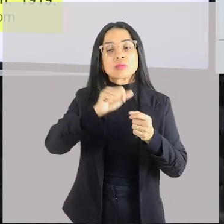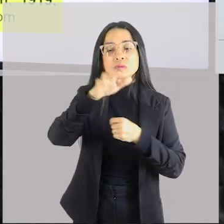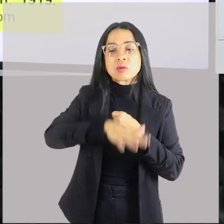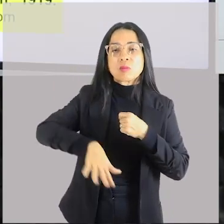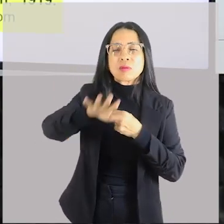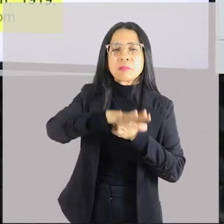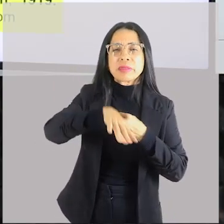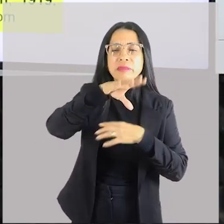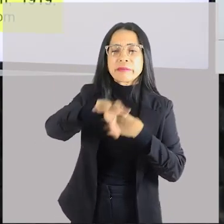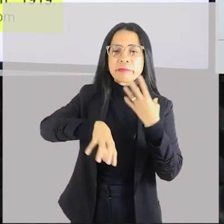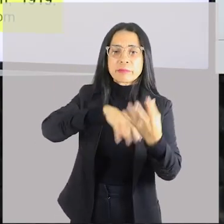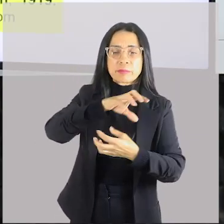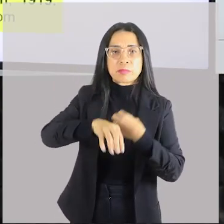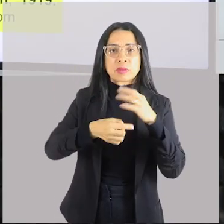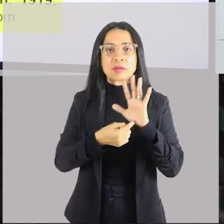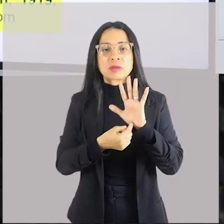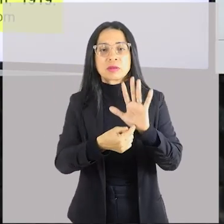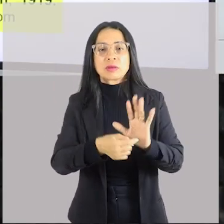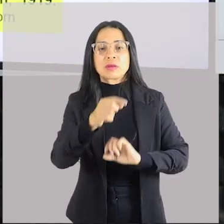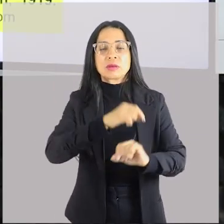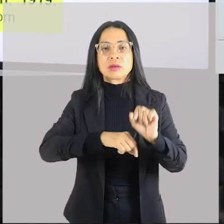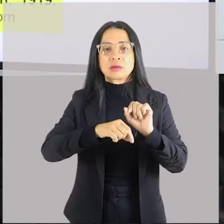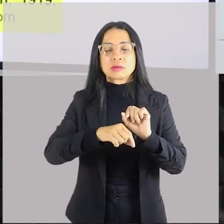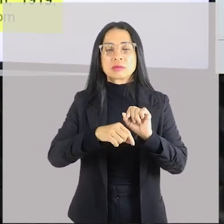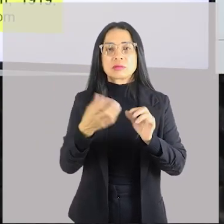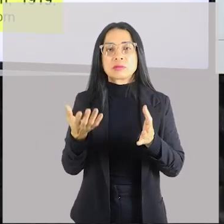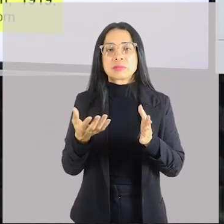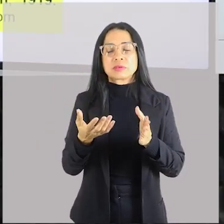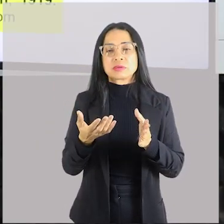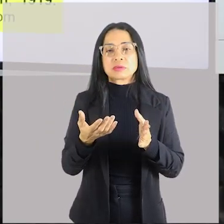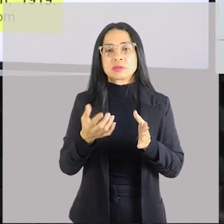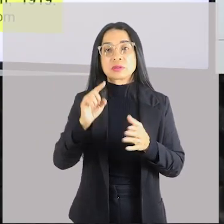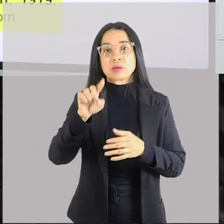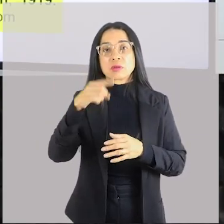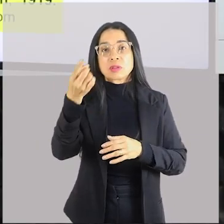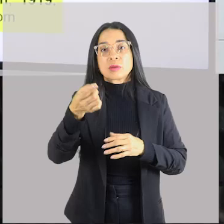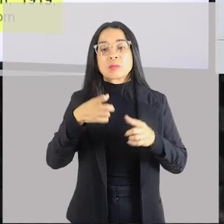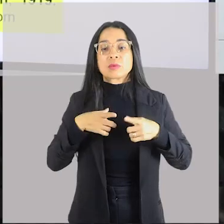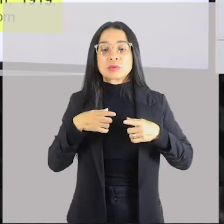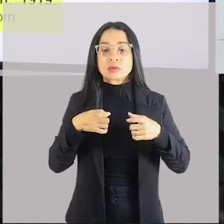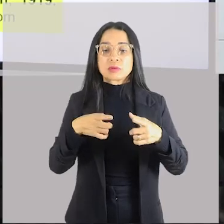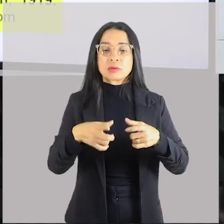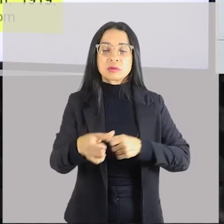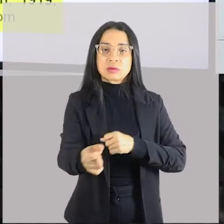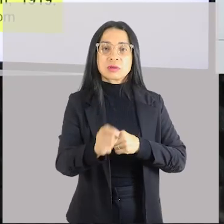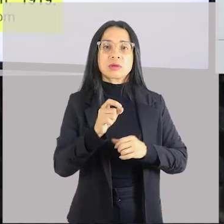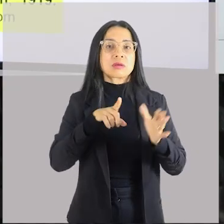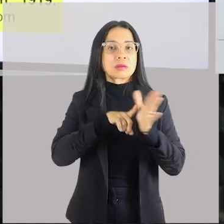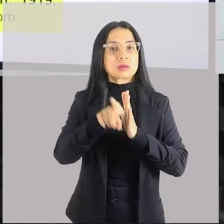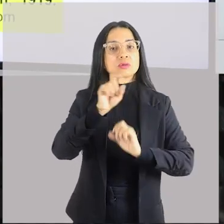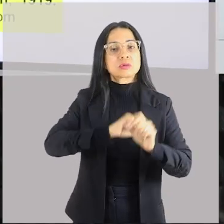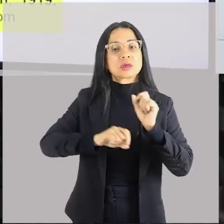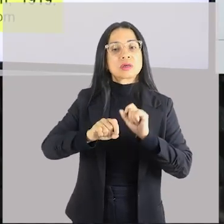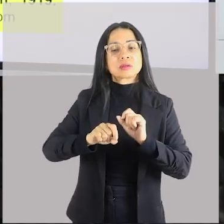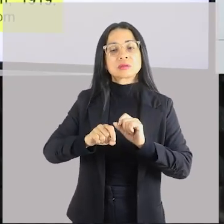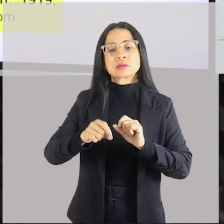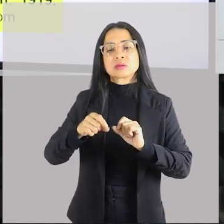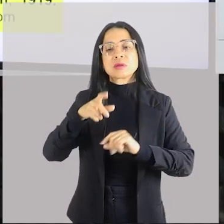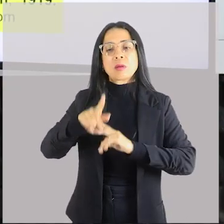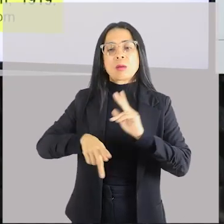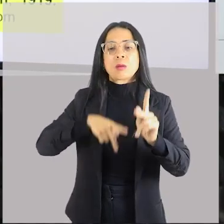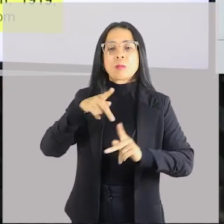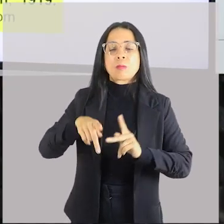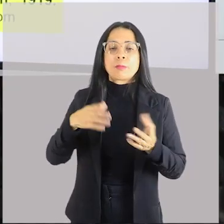caótico que representa o pós-guerra e ele questionava que civilização civilizada vou